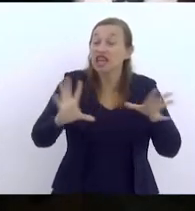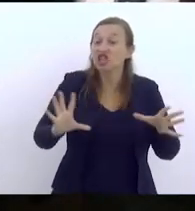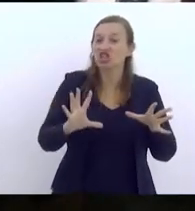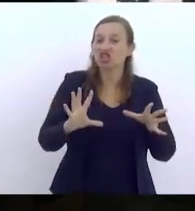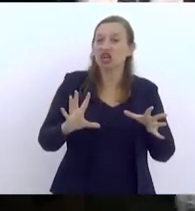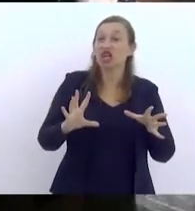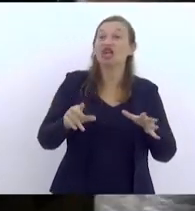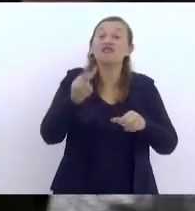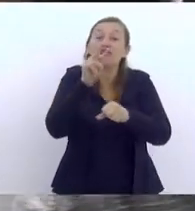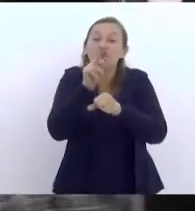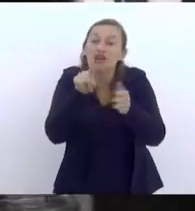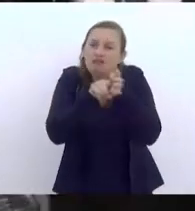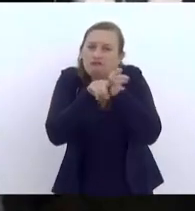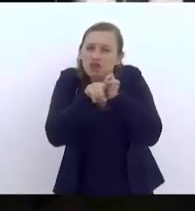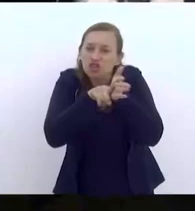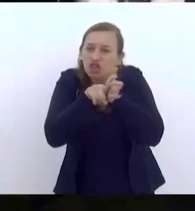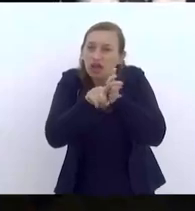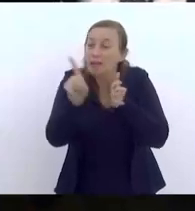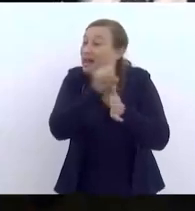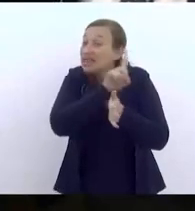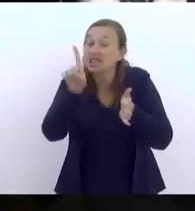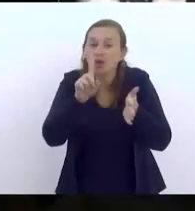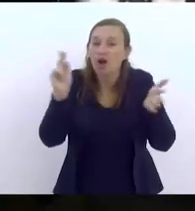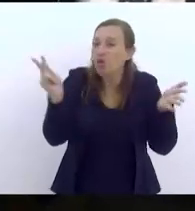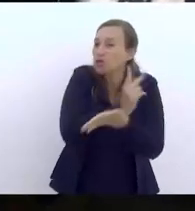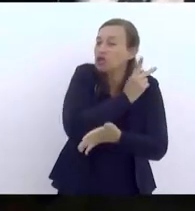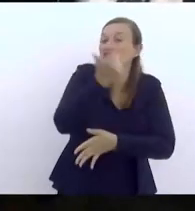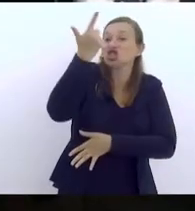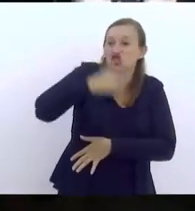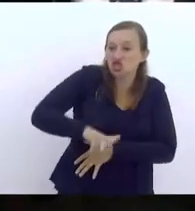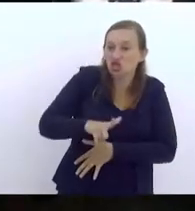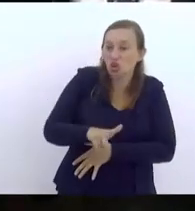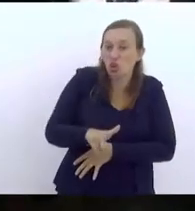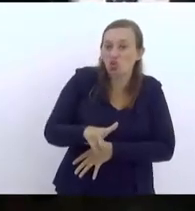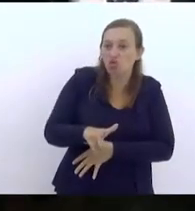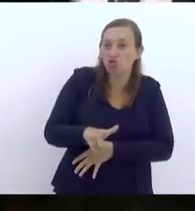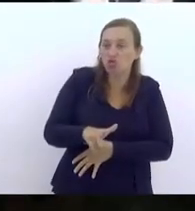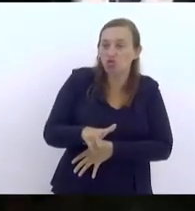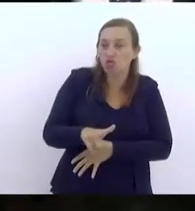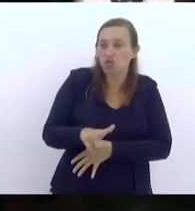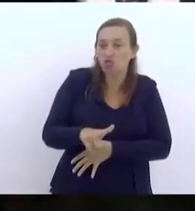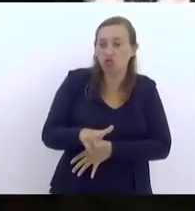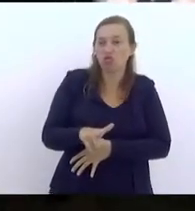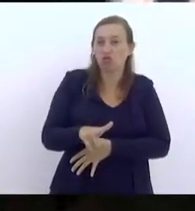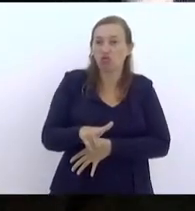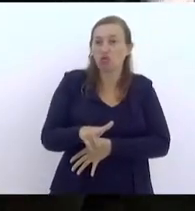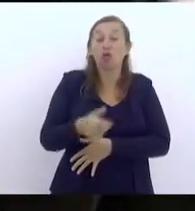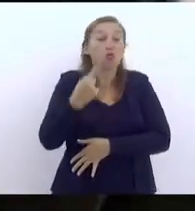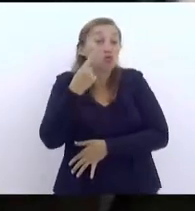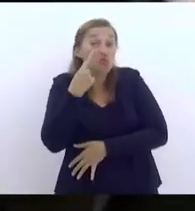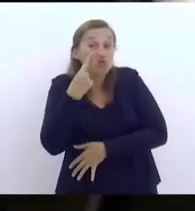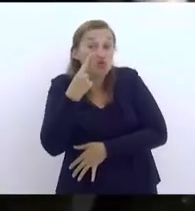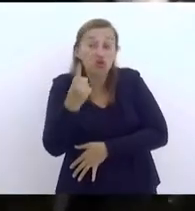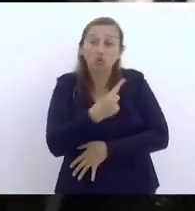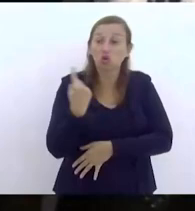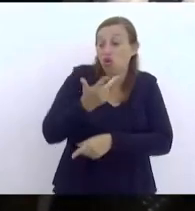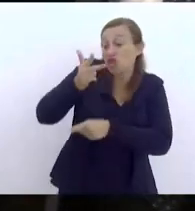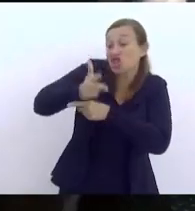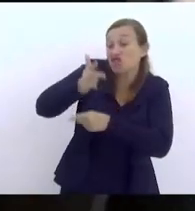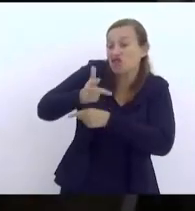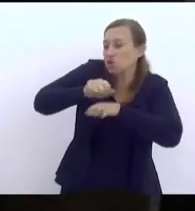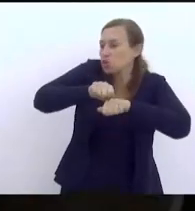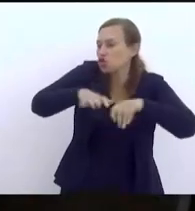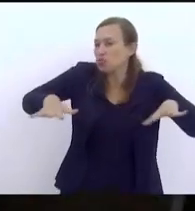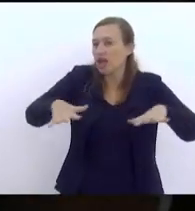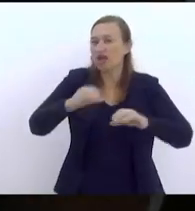vai fiscalizar para que não haja esse tipo de vilipêndio em via pública, como nós vimos em vídeos espalhados